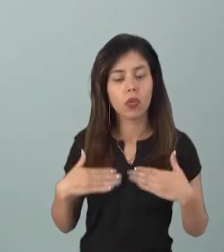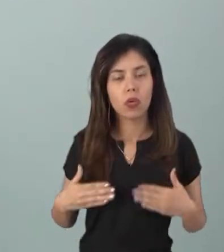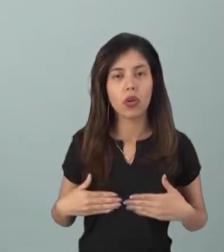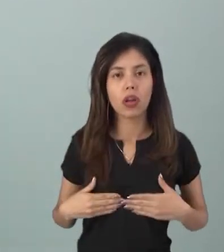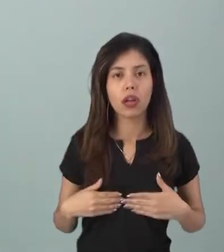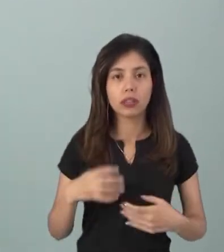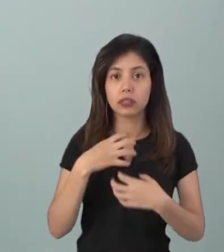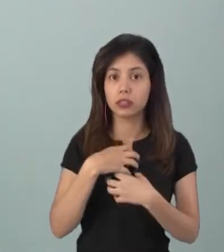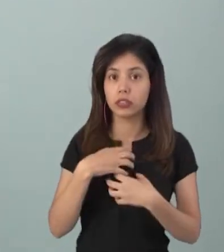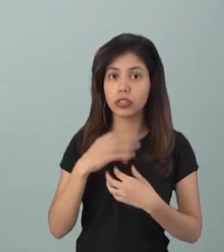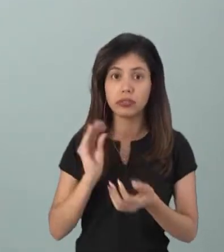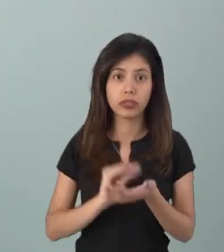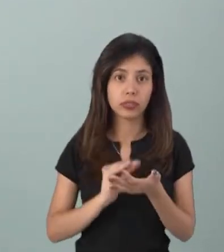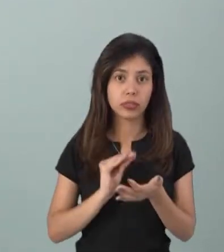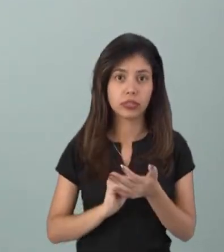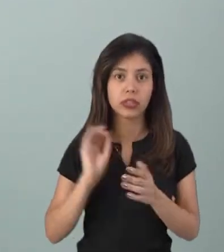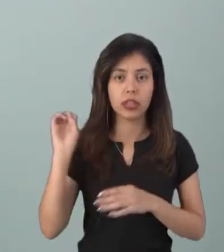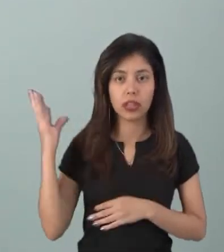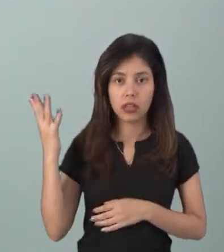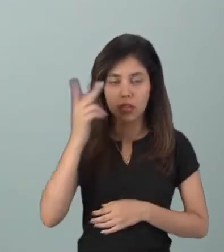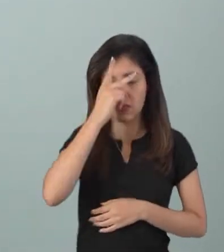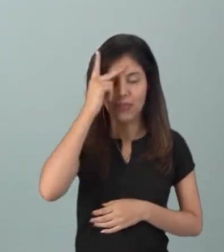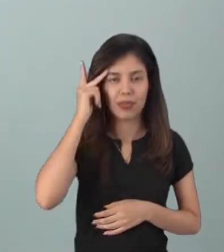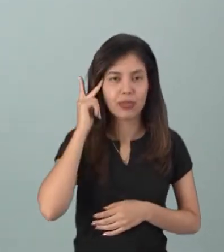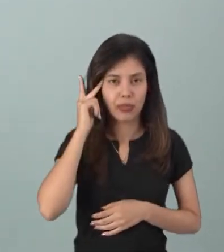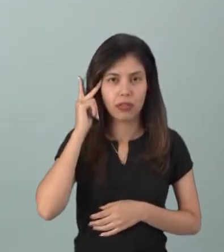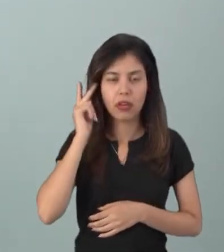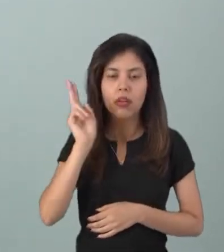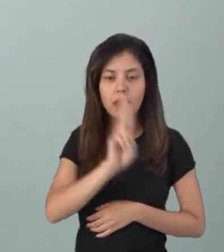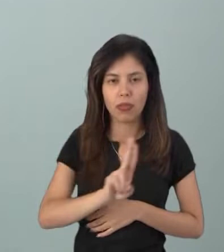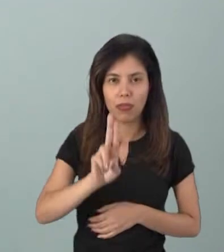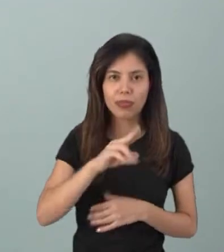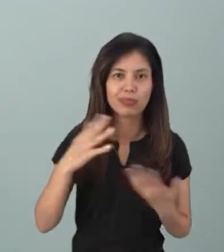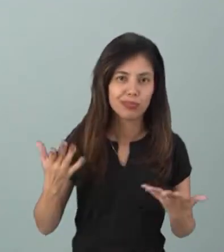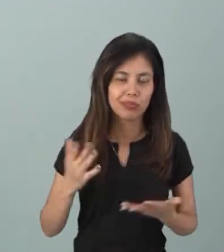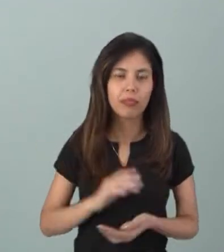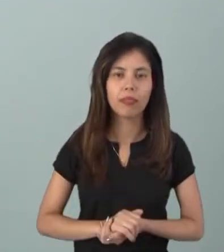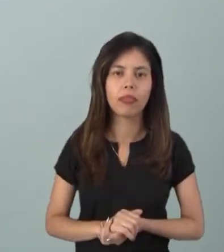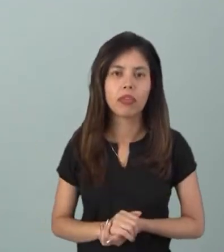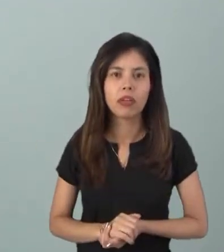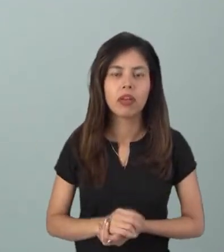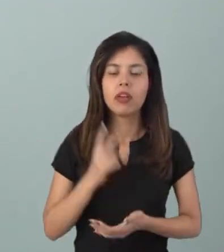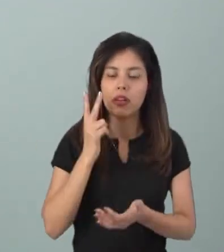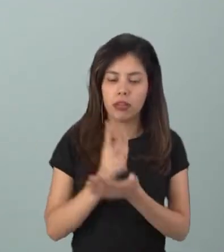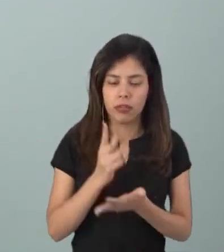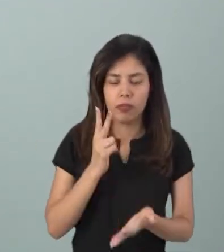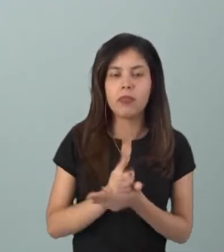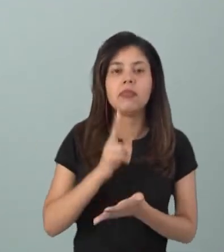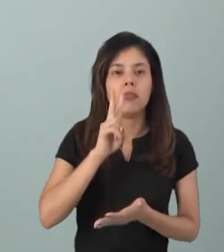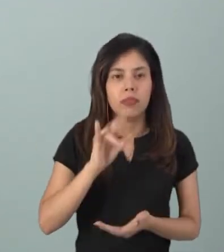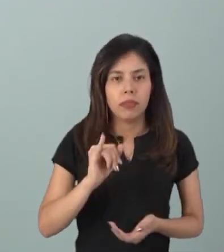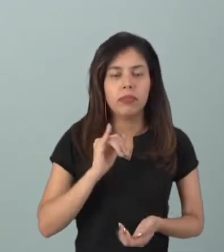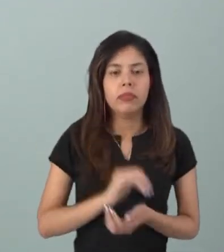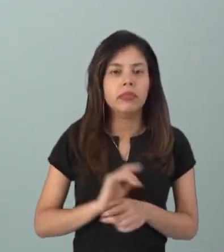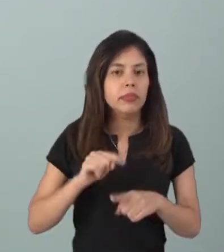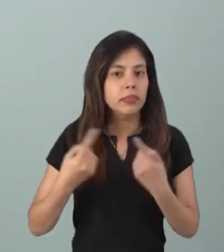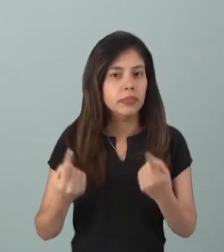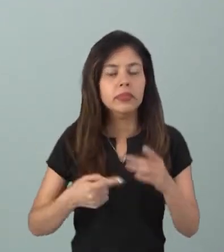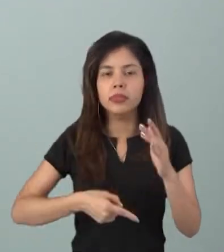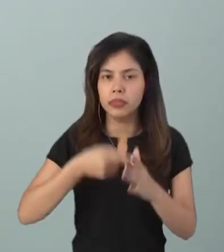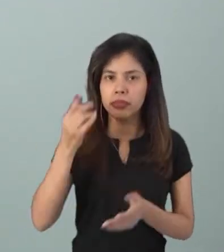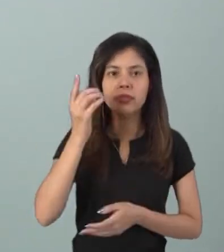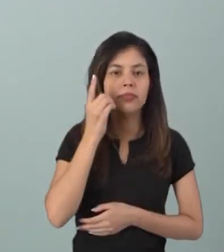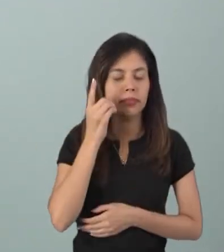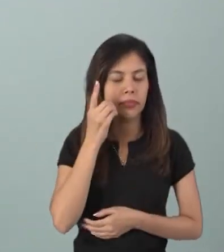vai sentir falta caso a pessoa não faça o uso. Então, ela vai, todos os dias, ou às vezes mais de uma vez